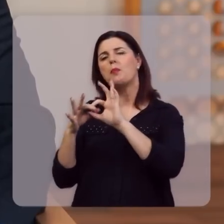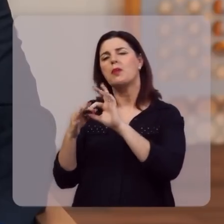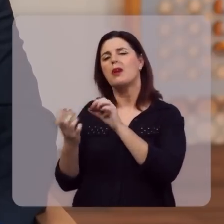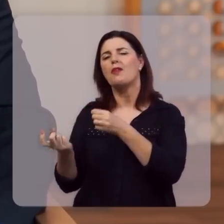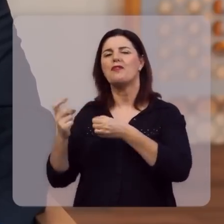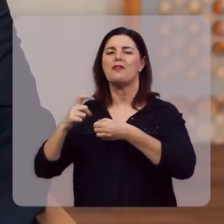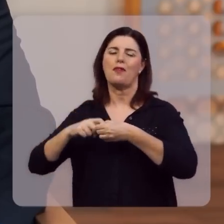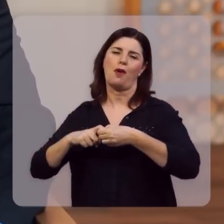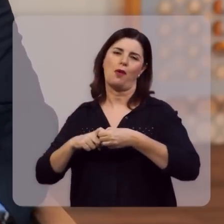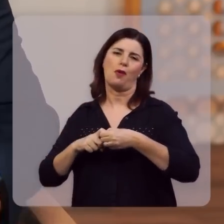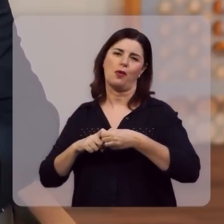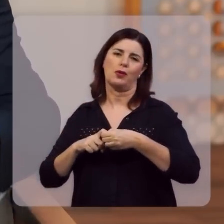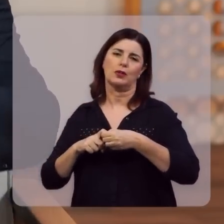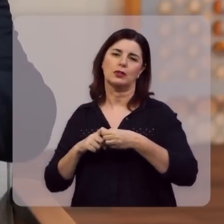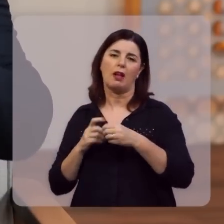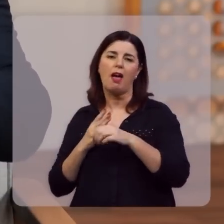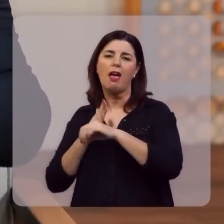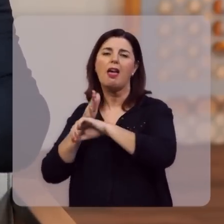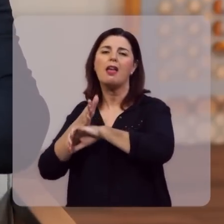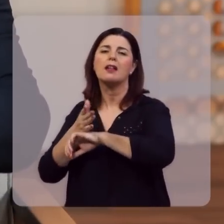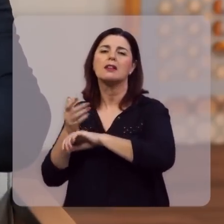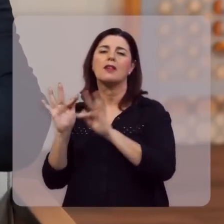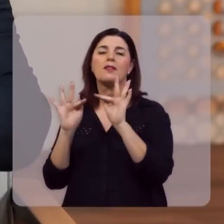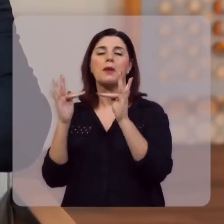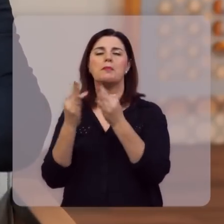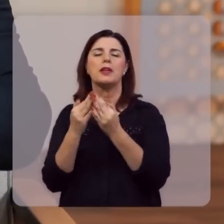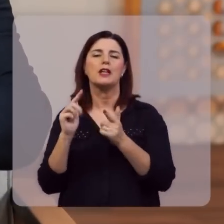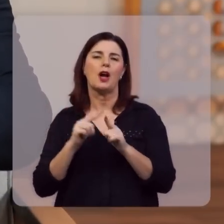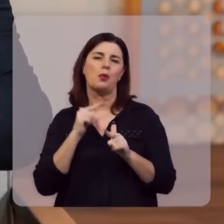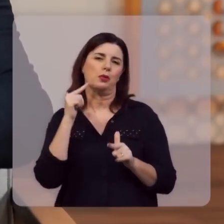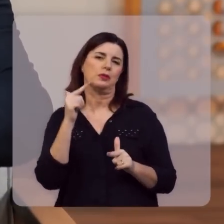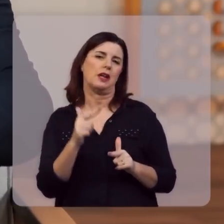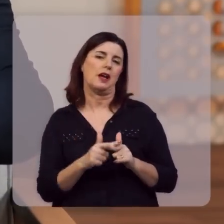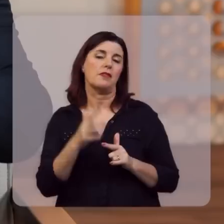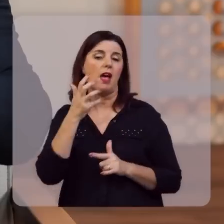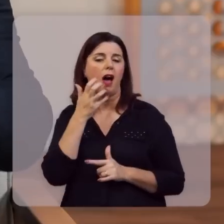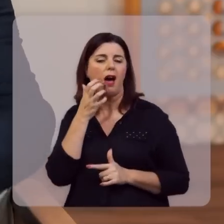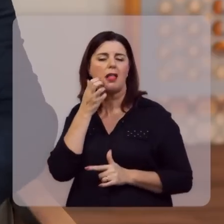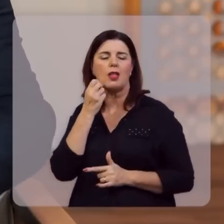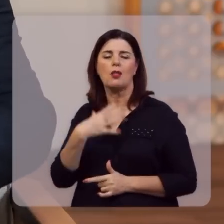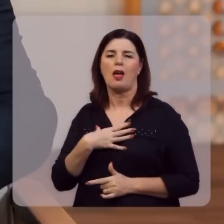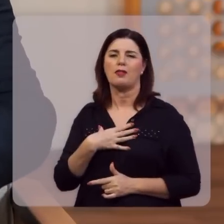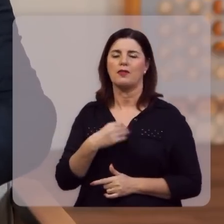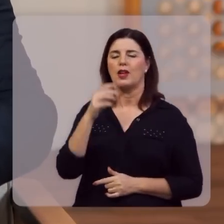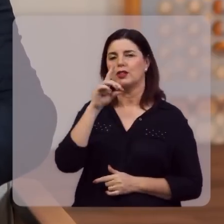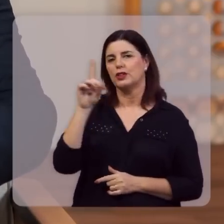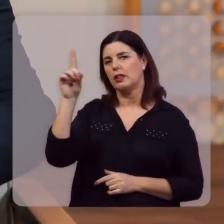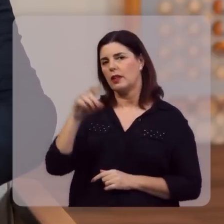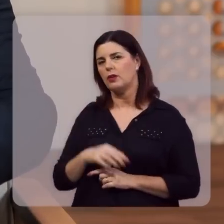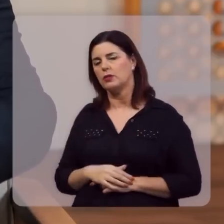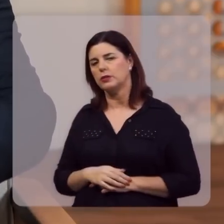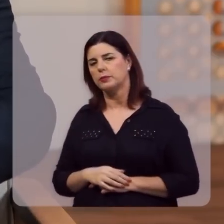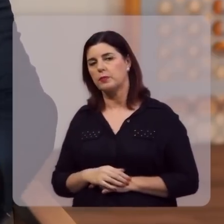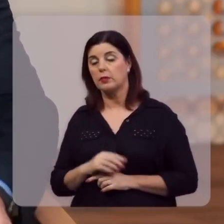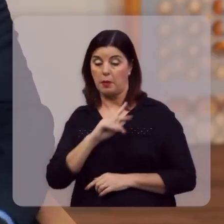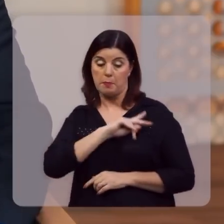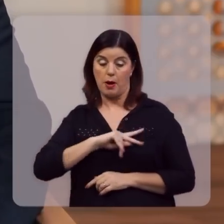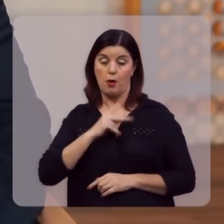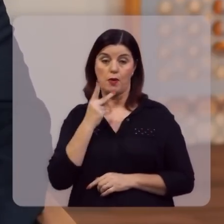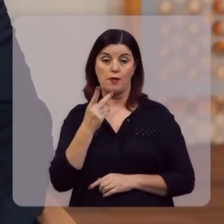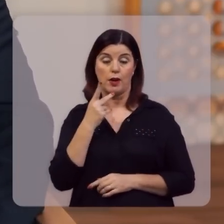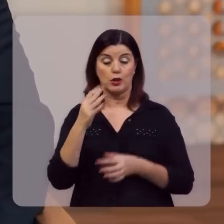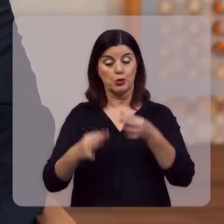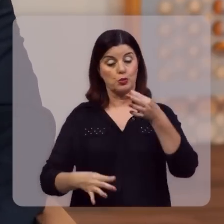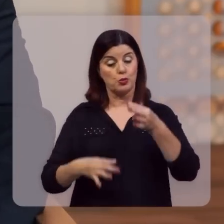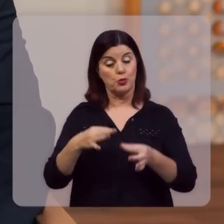comunhão restaurada. Somos reinseridos na família de Deus, somos adotados como filhos de Deus. Paulo, inclusive, fala